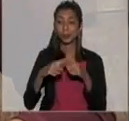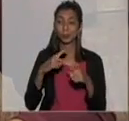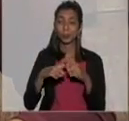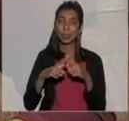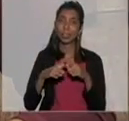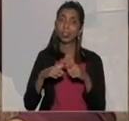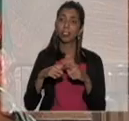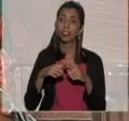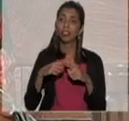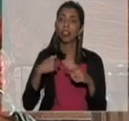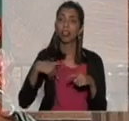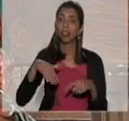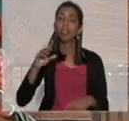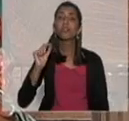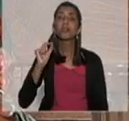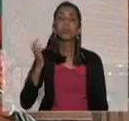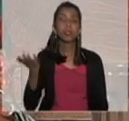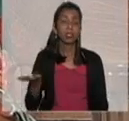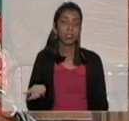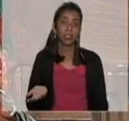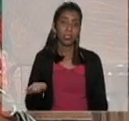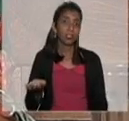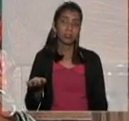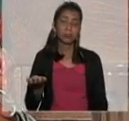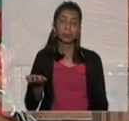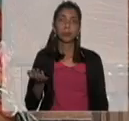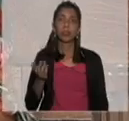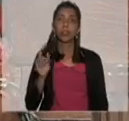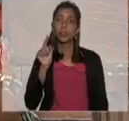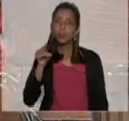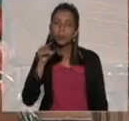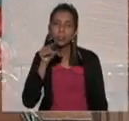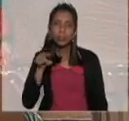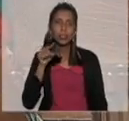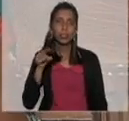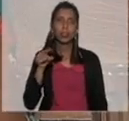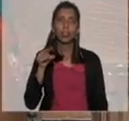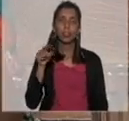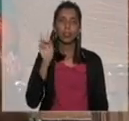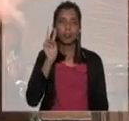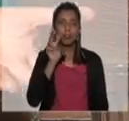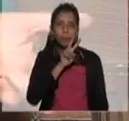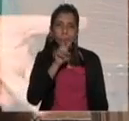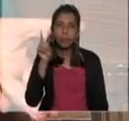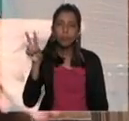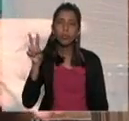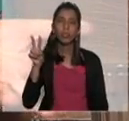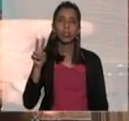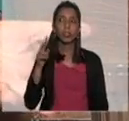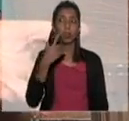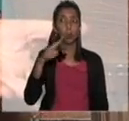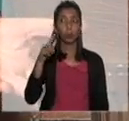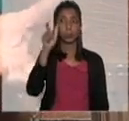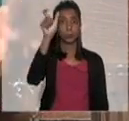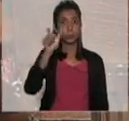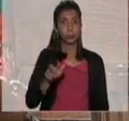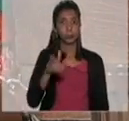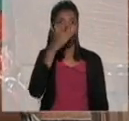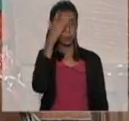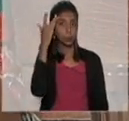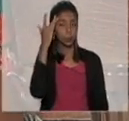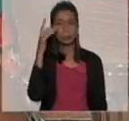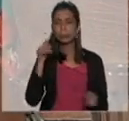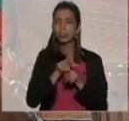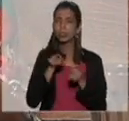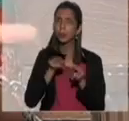né Eu acho porque você vai levar o quê da vida você vai levar o que você o teu olhar em relação ao outro